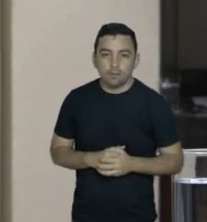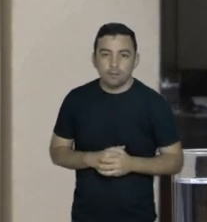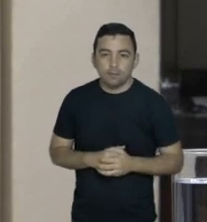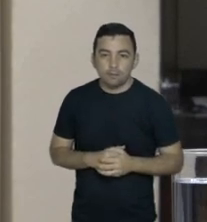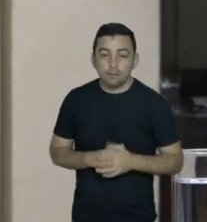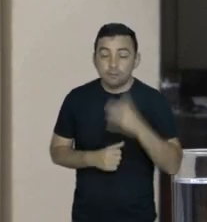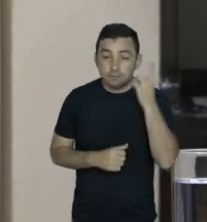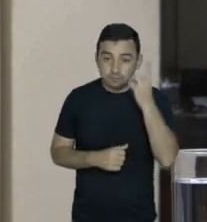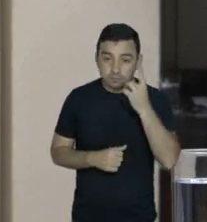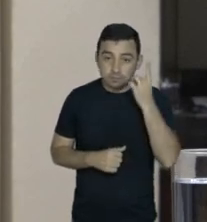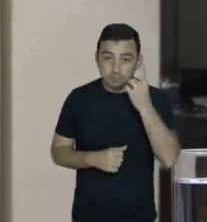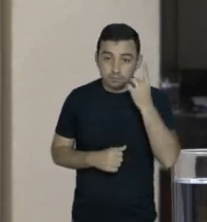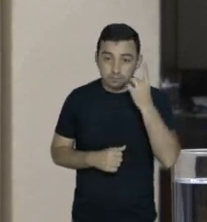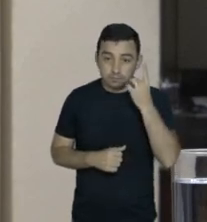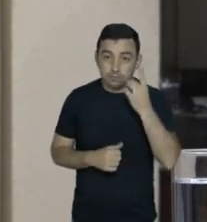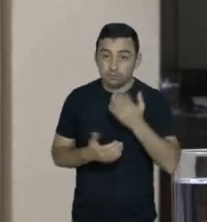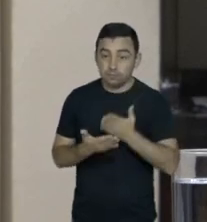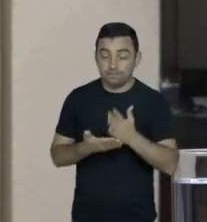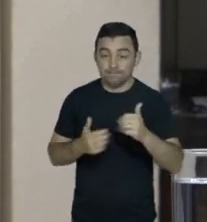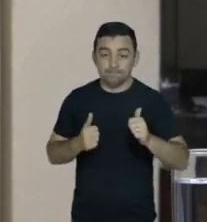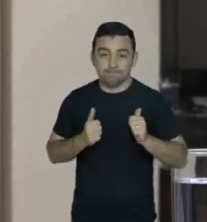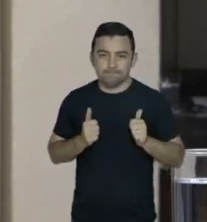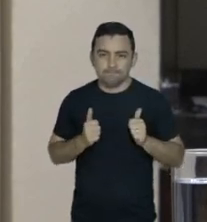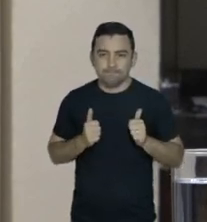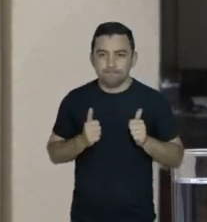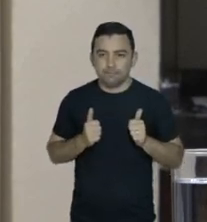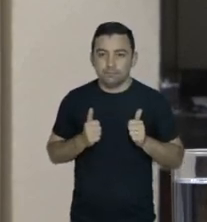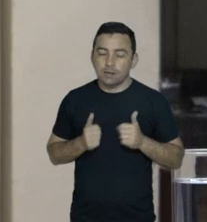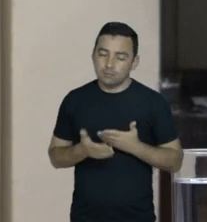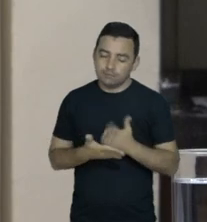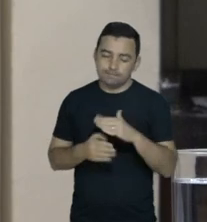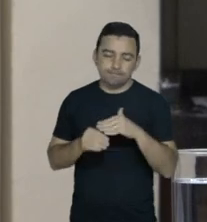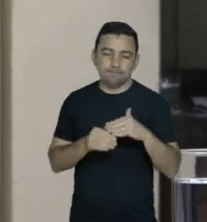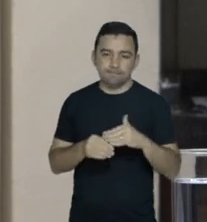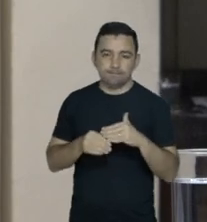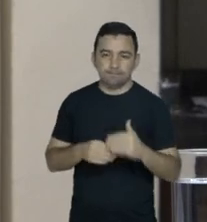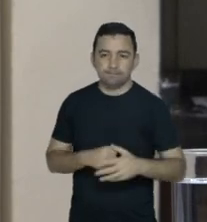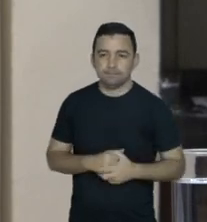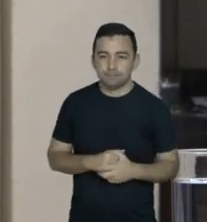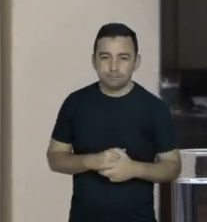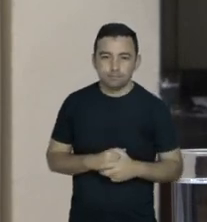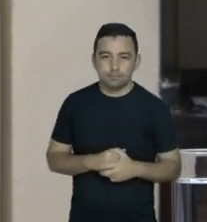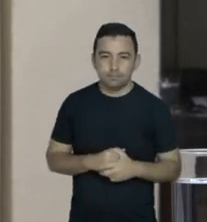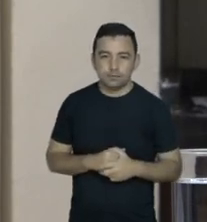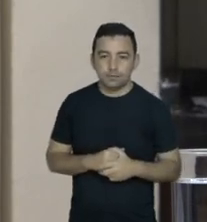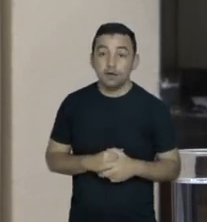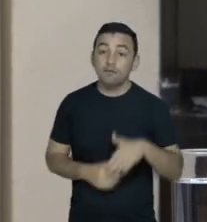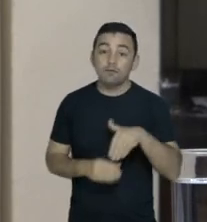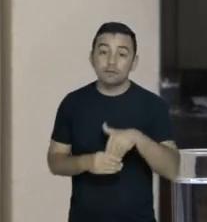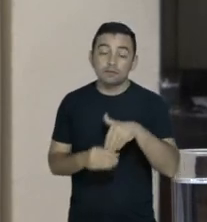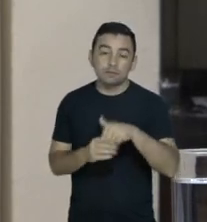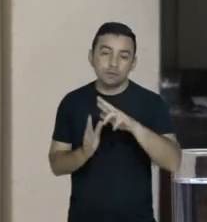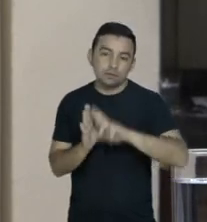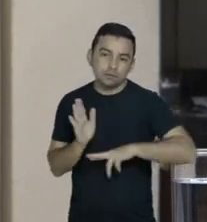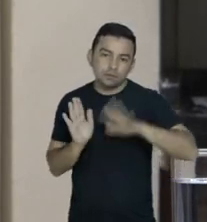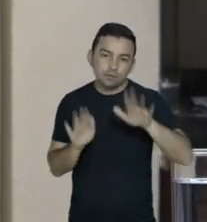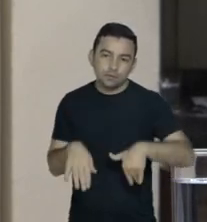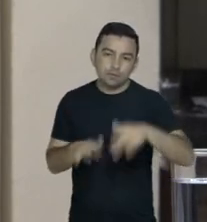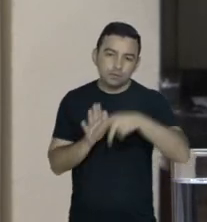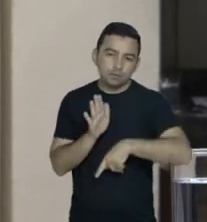Deputados que aprovam, permaneçam como se encontram. Aprovado por unanimidade. Votação da redação final do projeto de